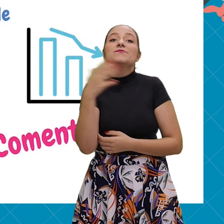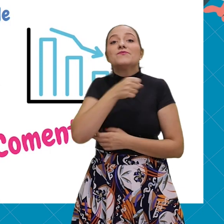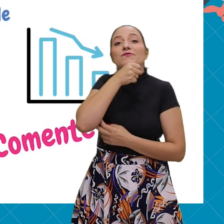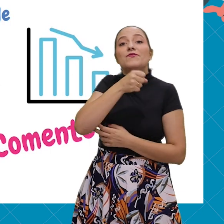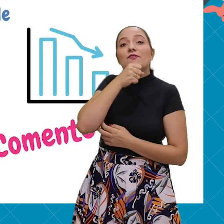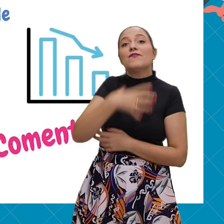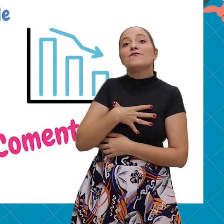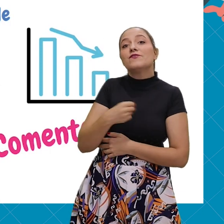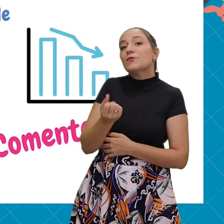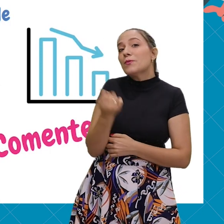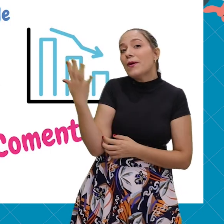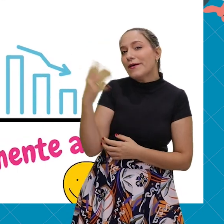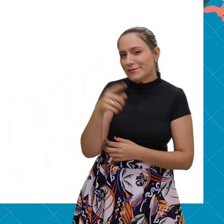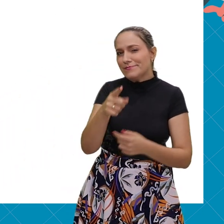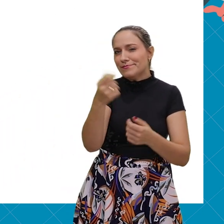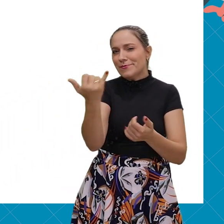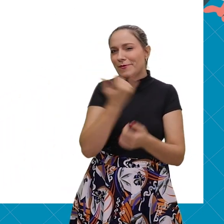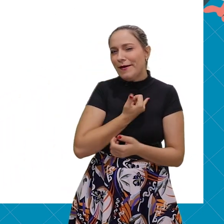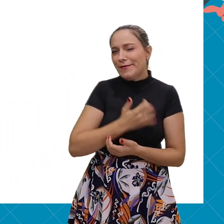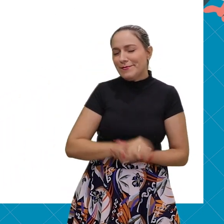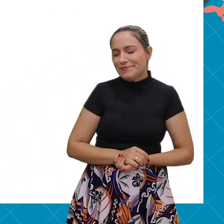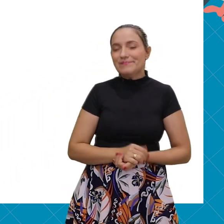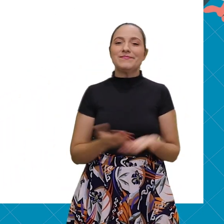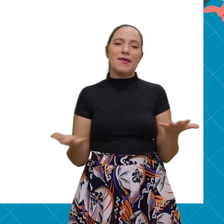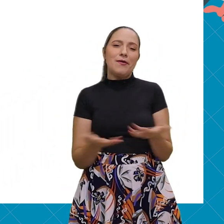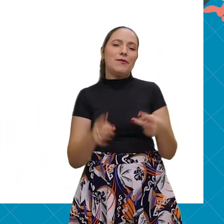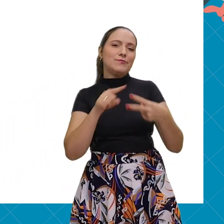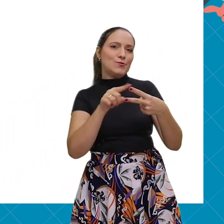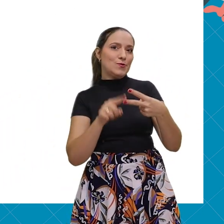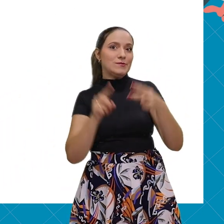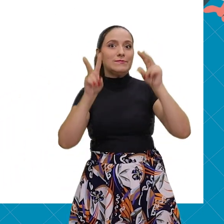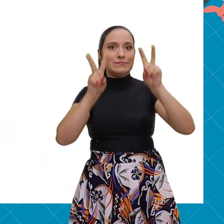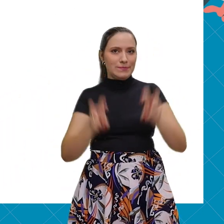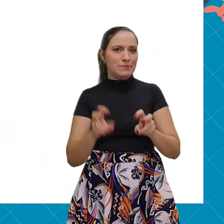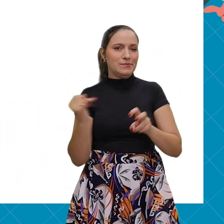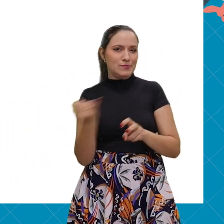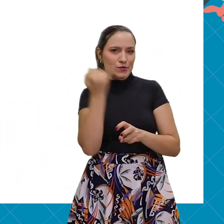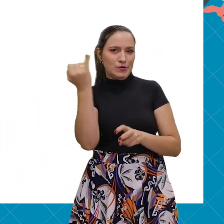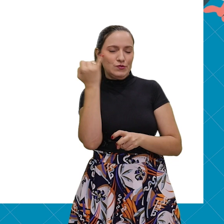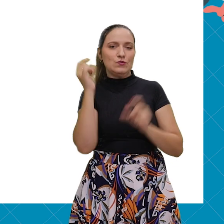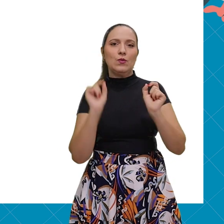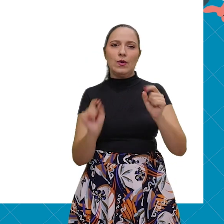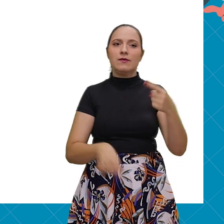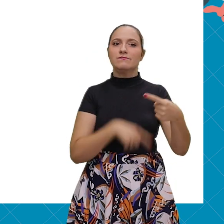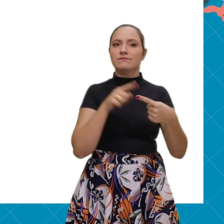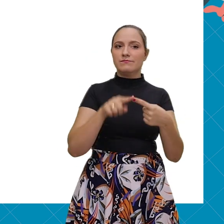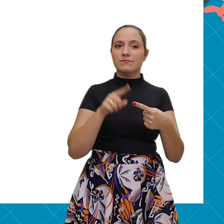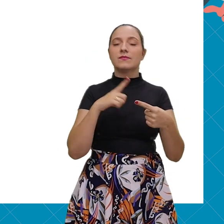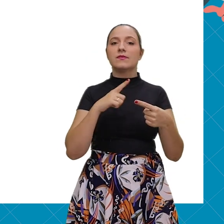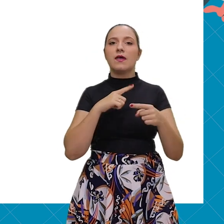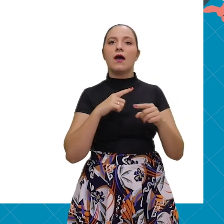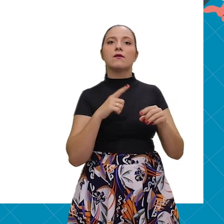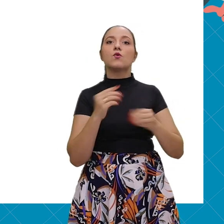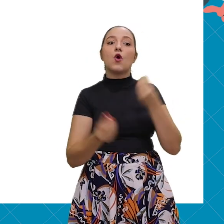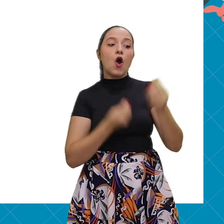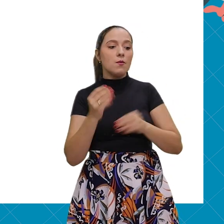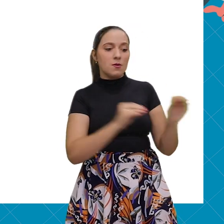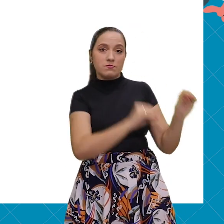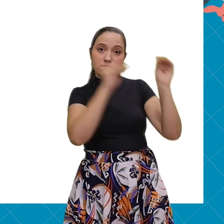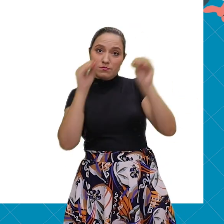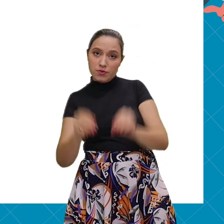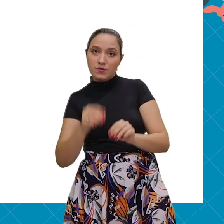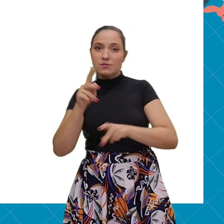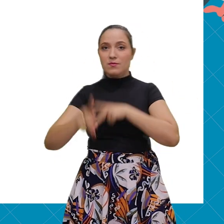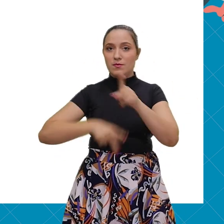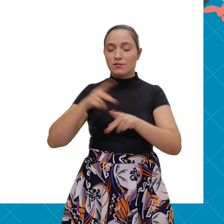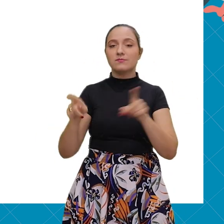quantos filhos os seus avós tiveram? Bom, vamos abordar agora 2 assuntos de extrema importância: a transição demográfica e a distribuição da